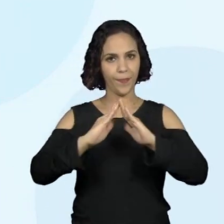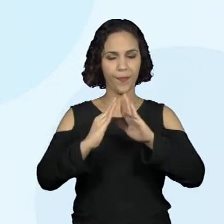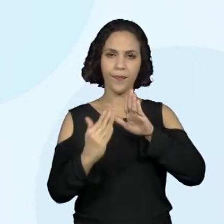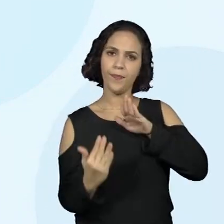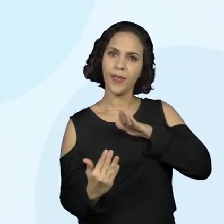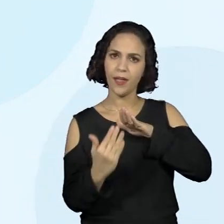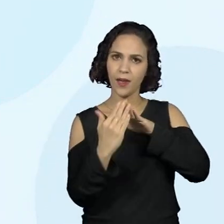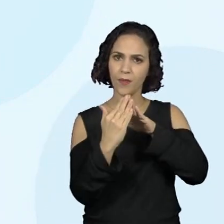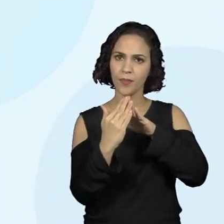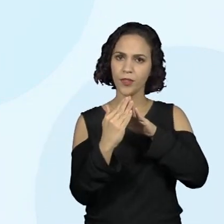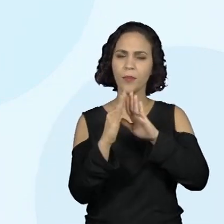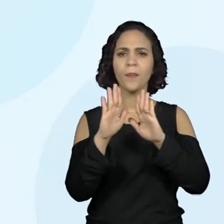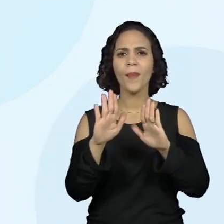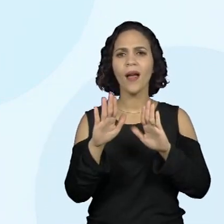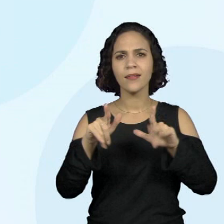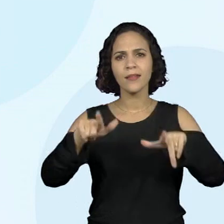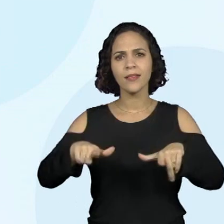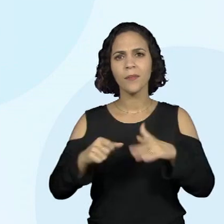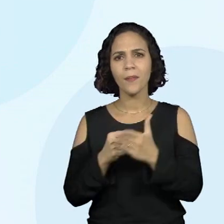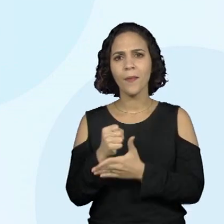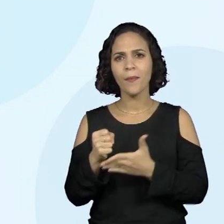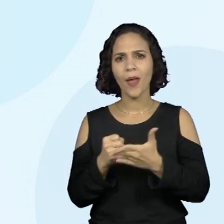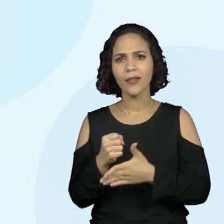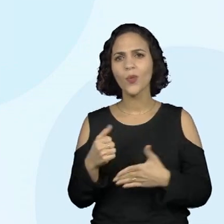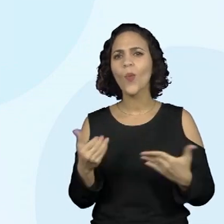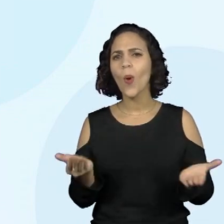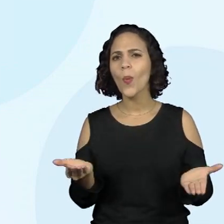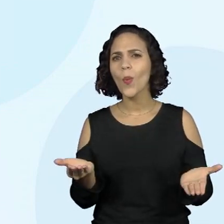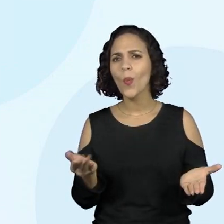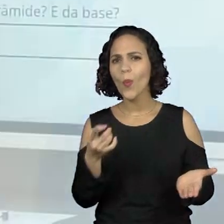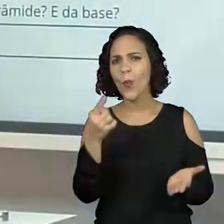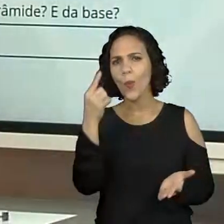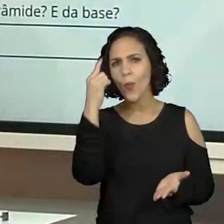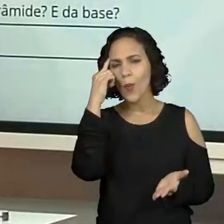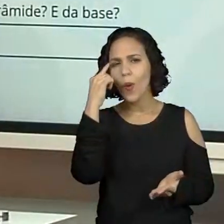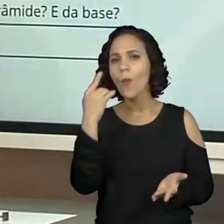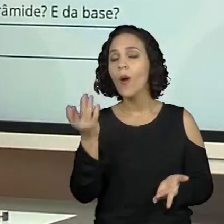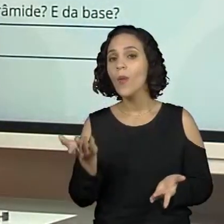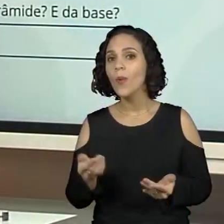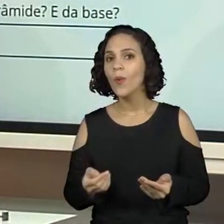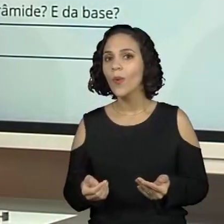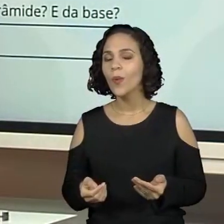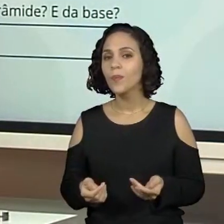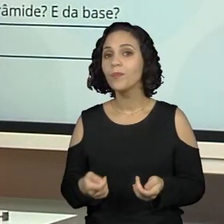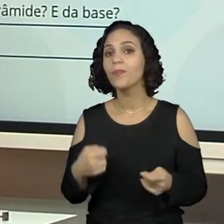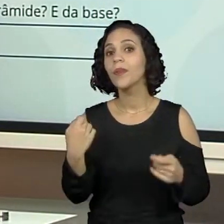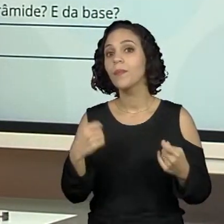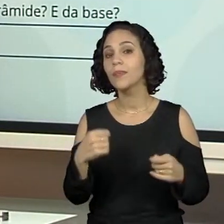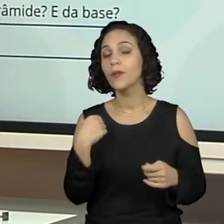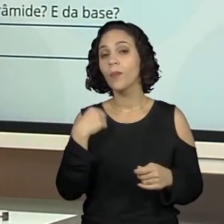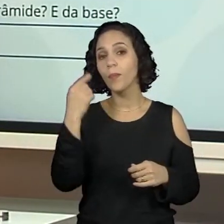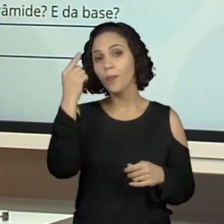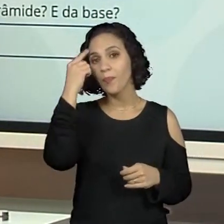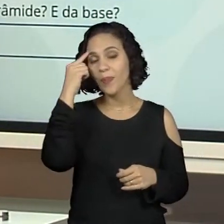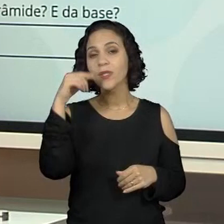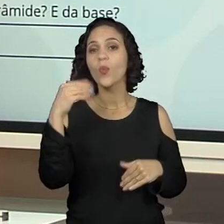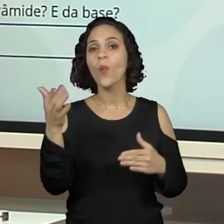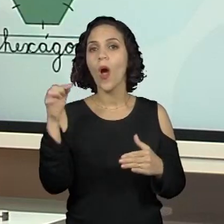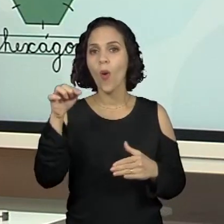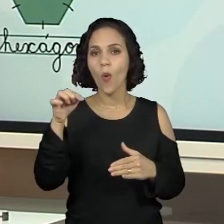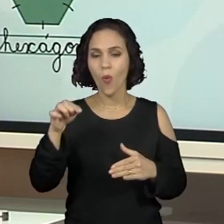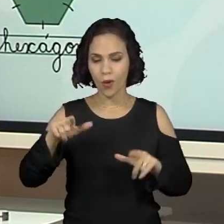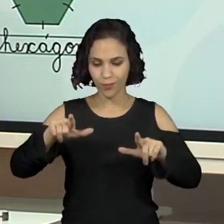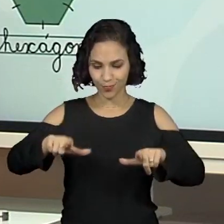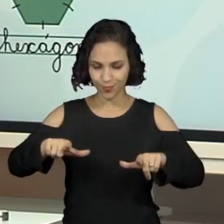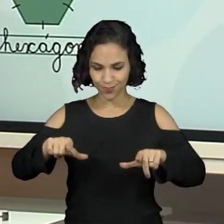Que base? No que eu vou pensar para escrever a base? Vou pensar no polígono que forma a base e a